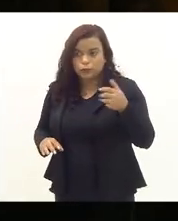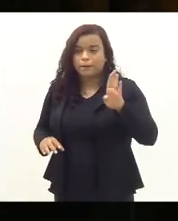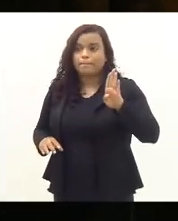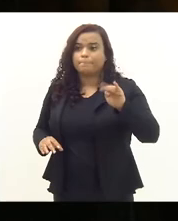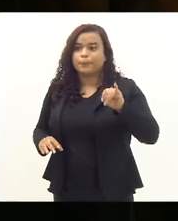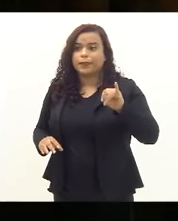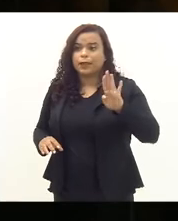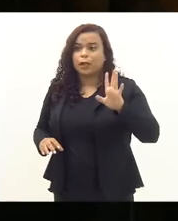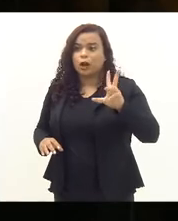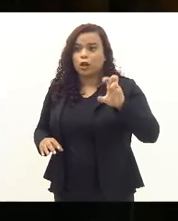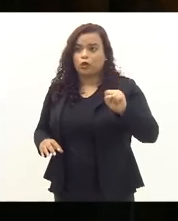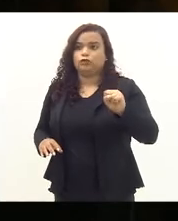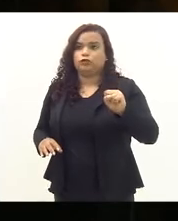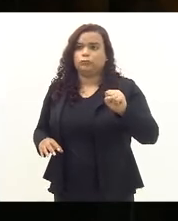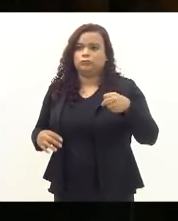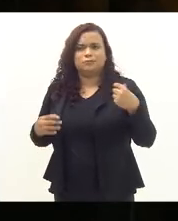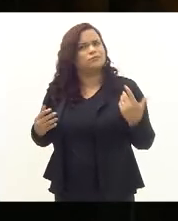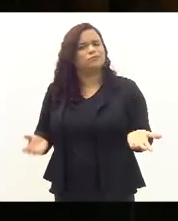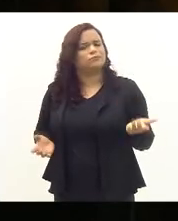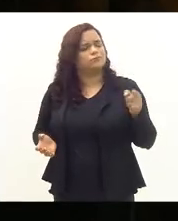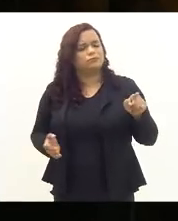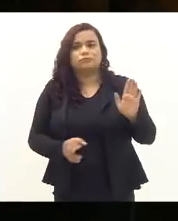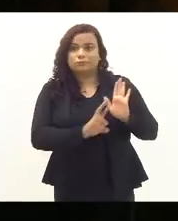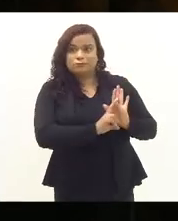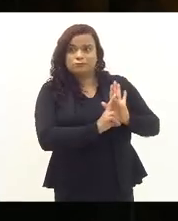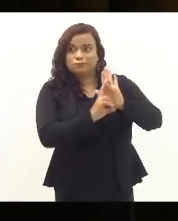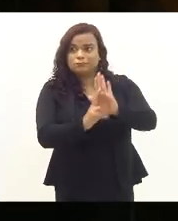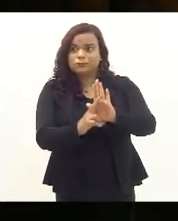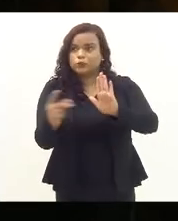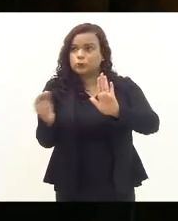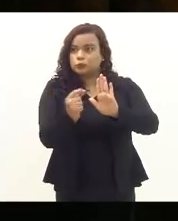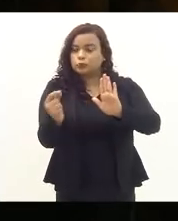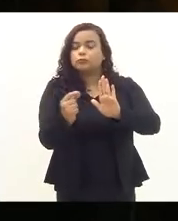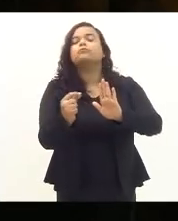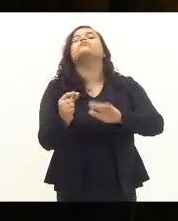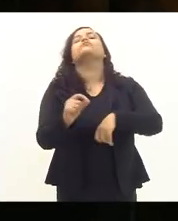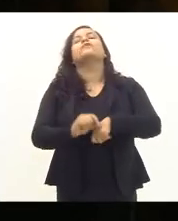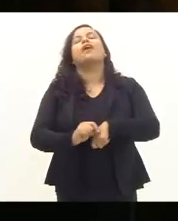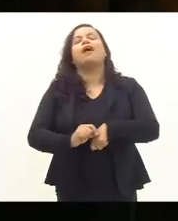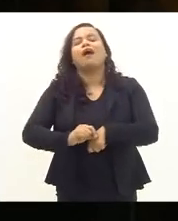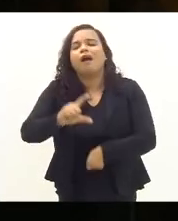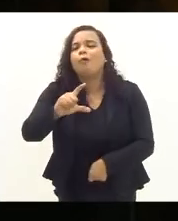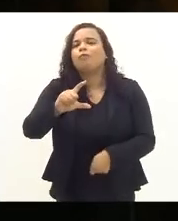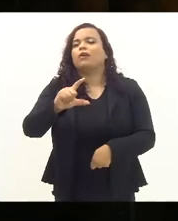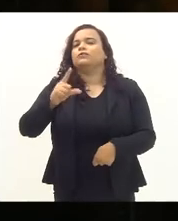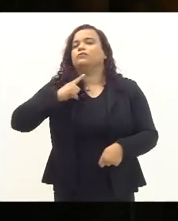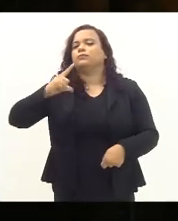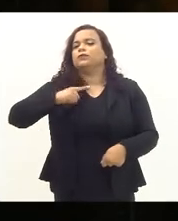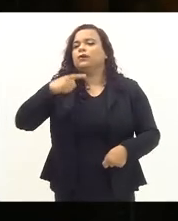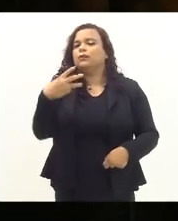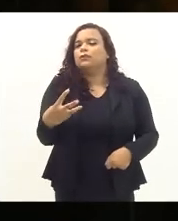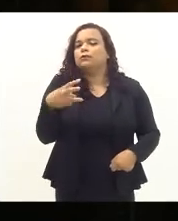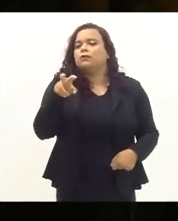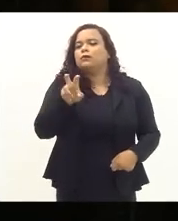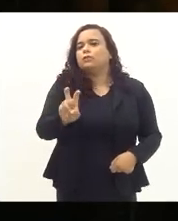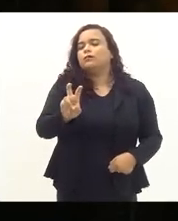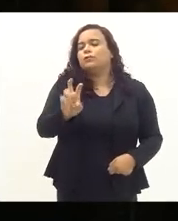e e isso representa a senhora presidenta um aumento de 35%